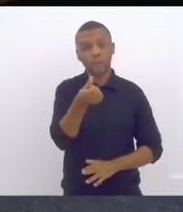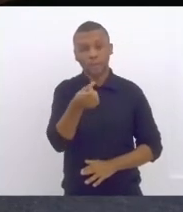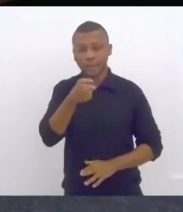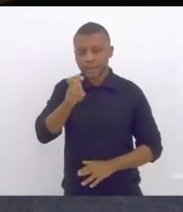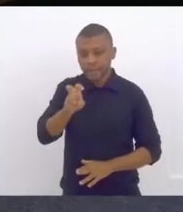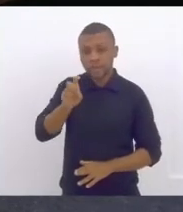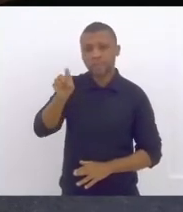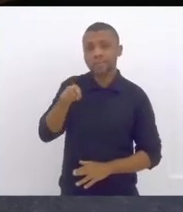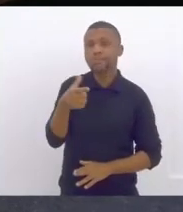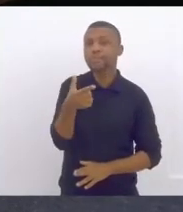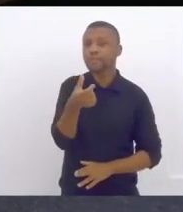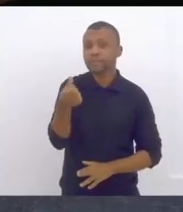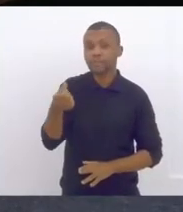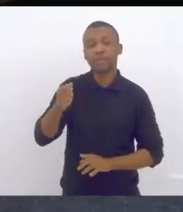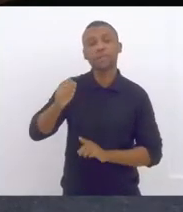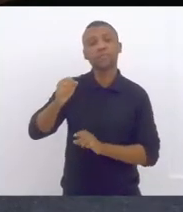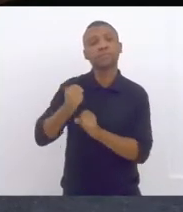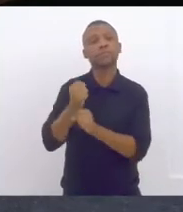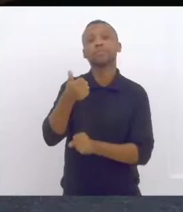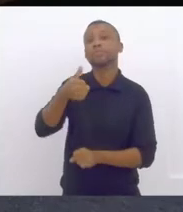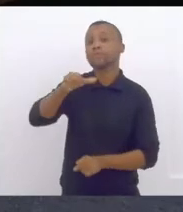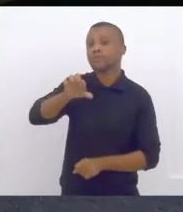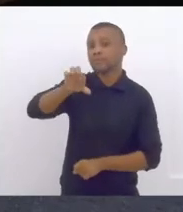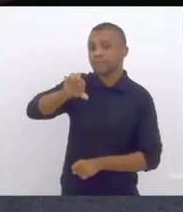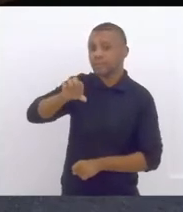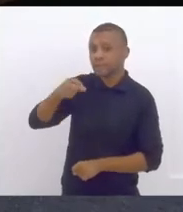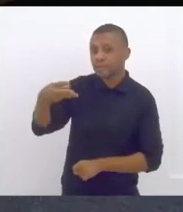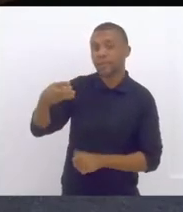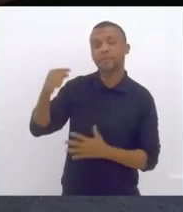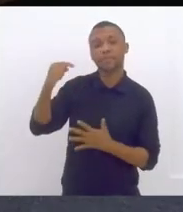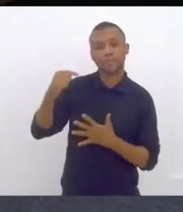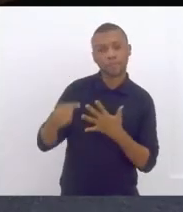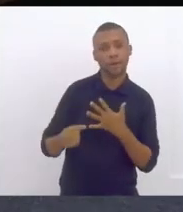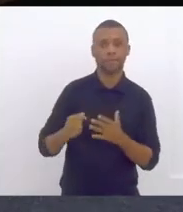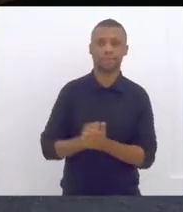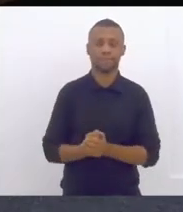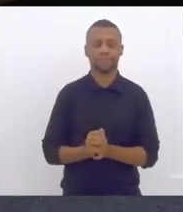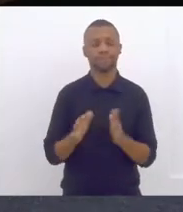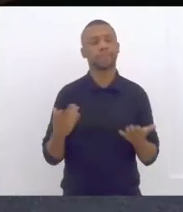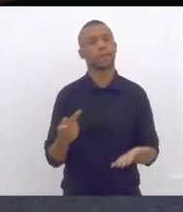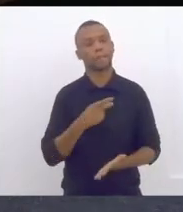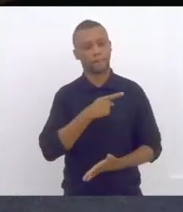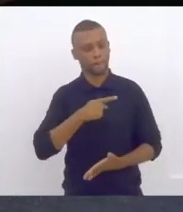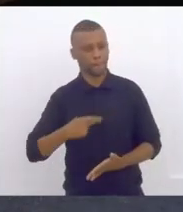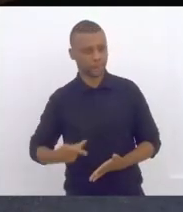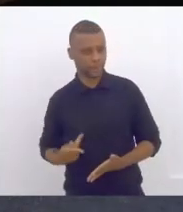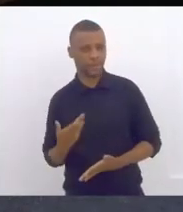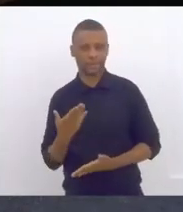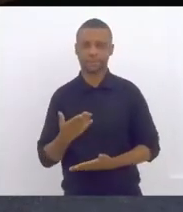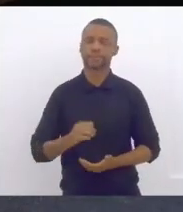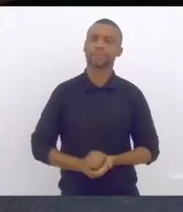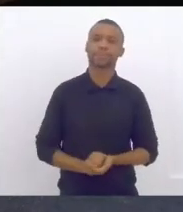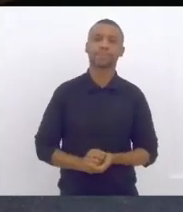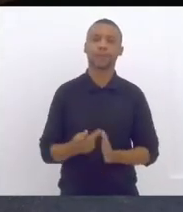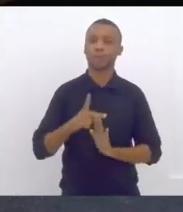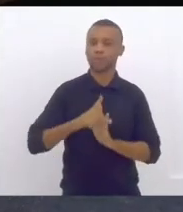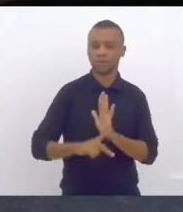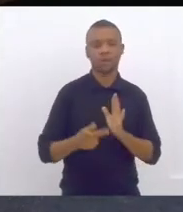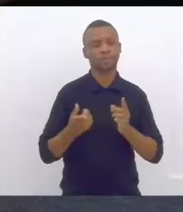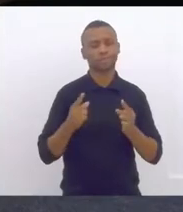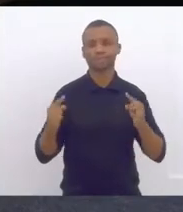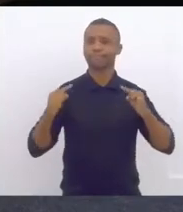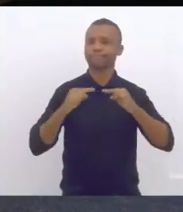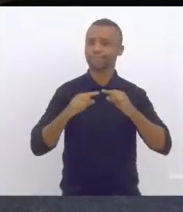5.265, de 26 de 11 de 93, e por aí em diante. Senhor presidente, o projeto é